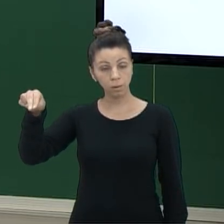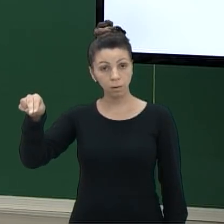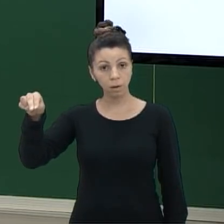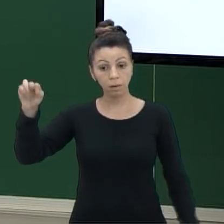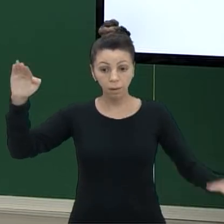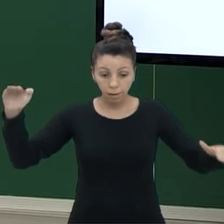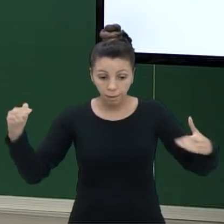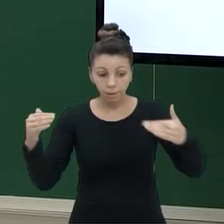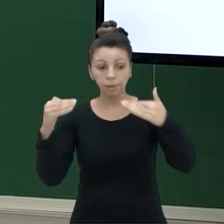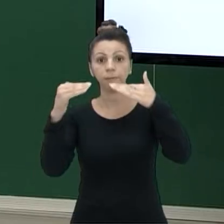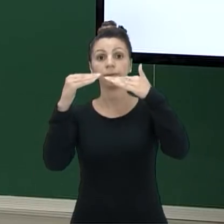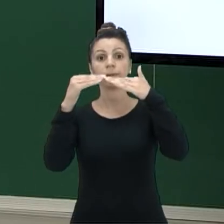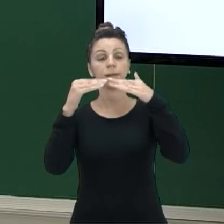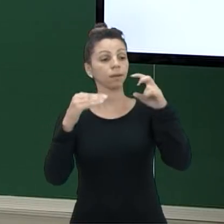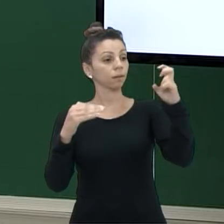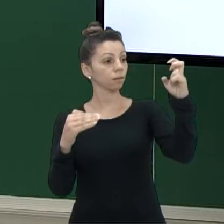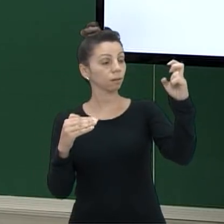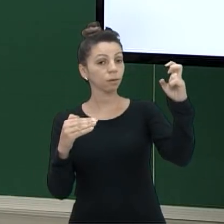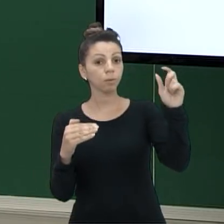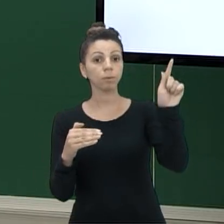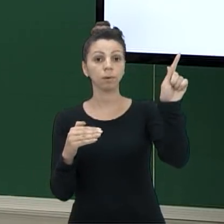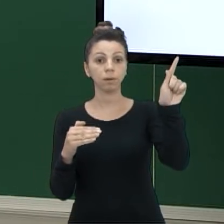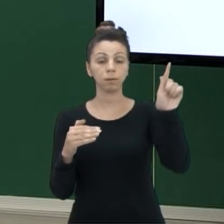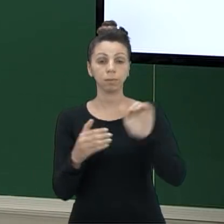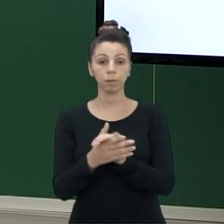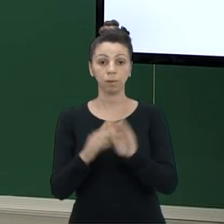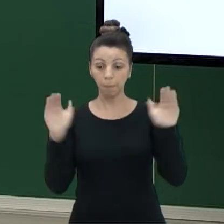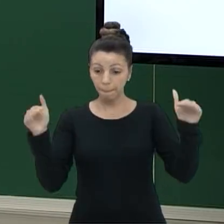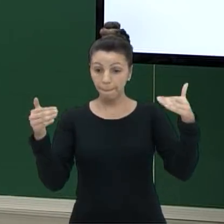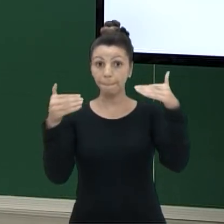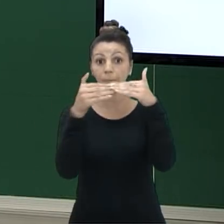milhões de gramas.